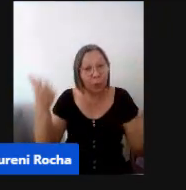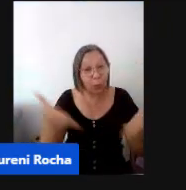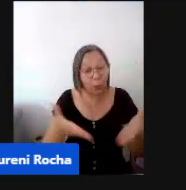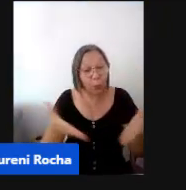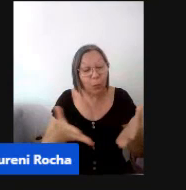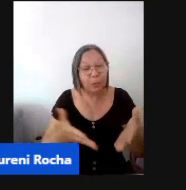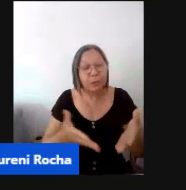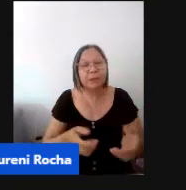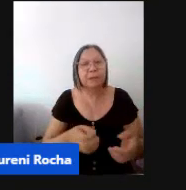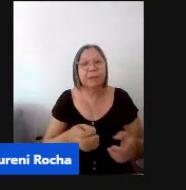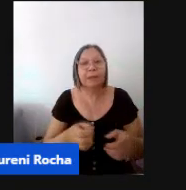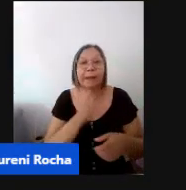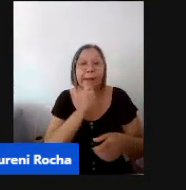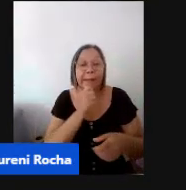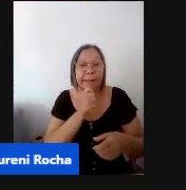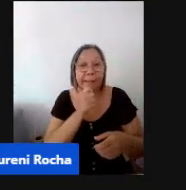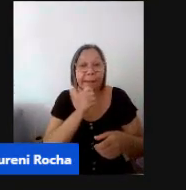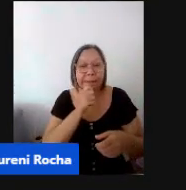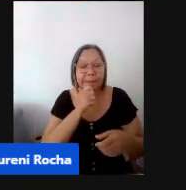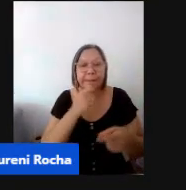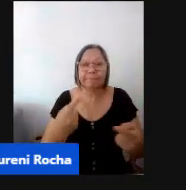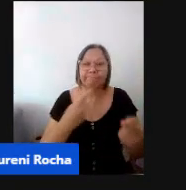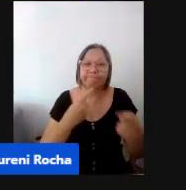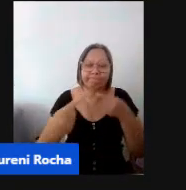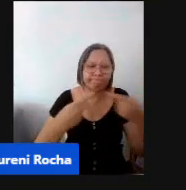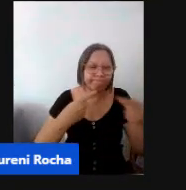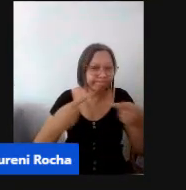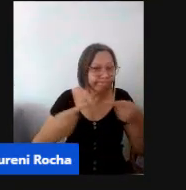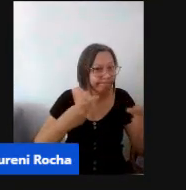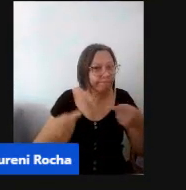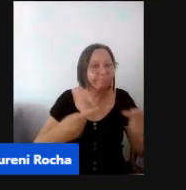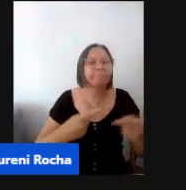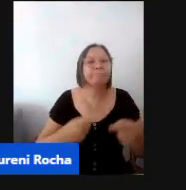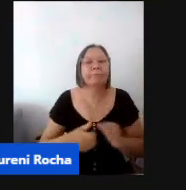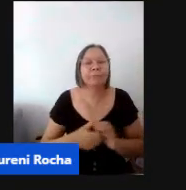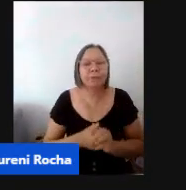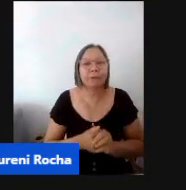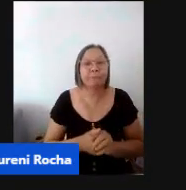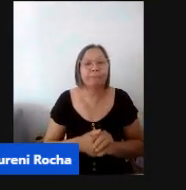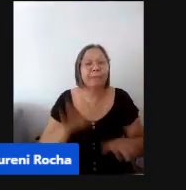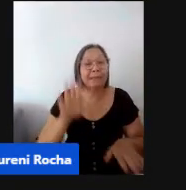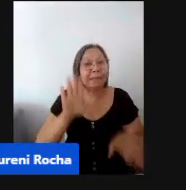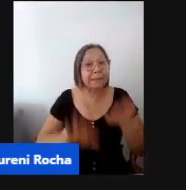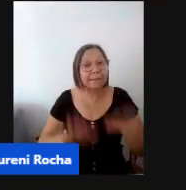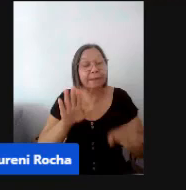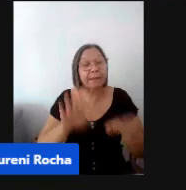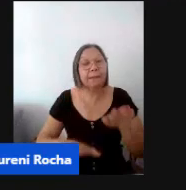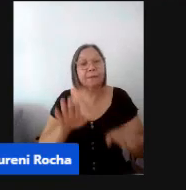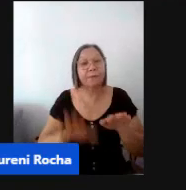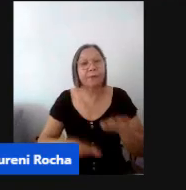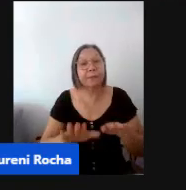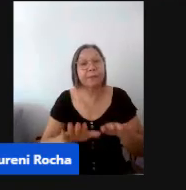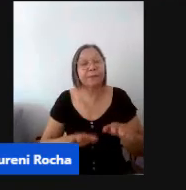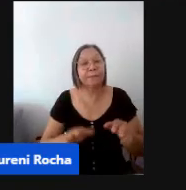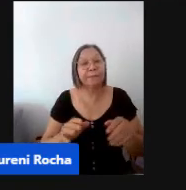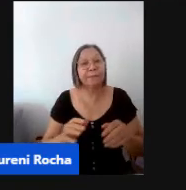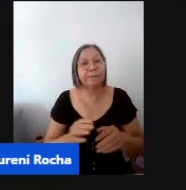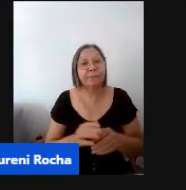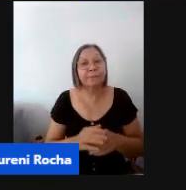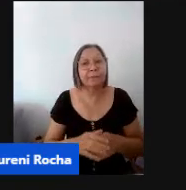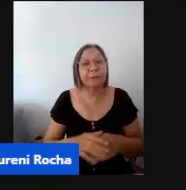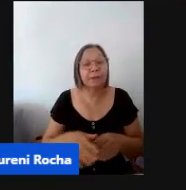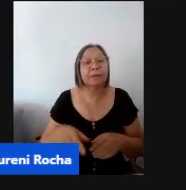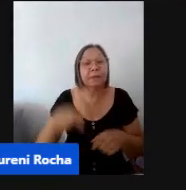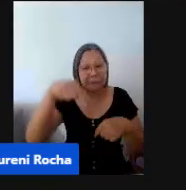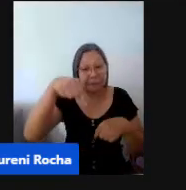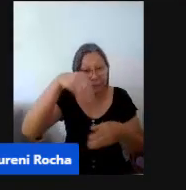polêmica quando é discutido na sala de aula. Muitas vezes, ele acaba, na grande maioria das vezes, no chão da escola,